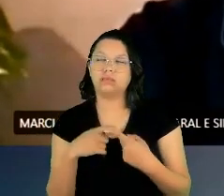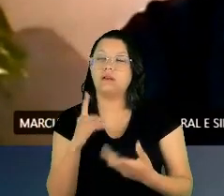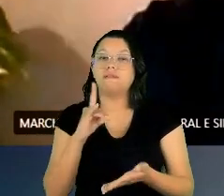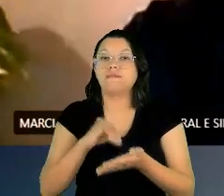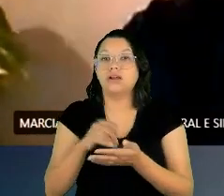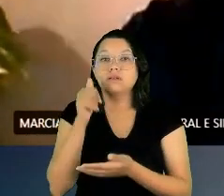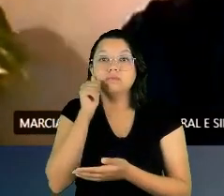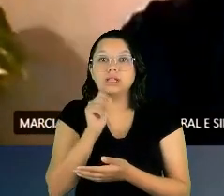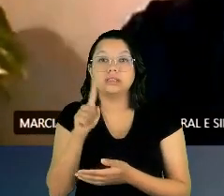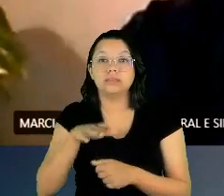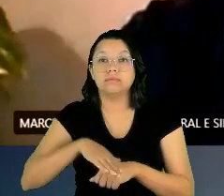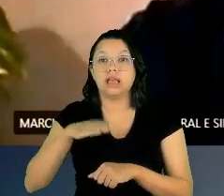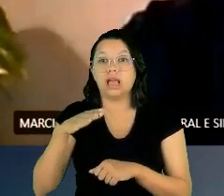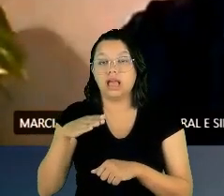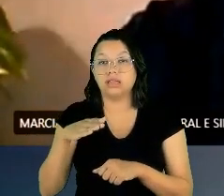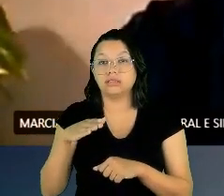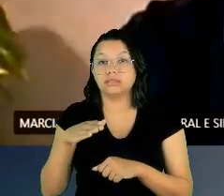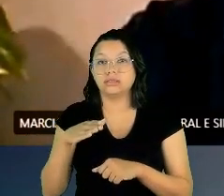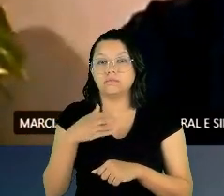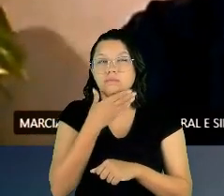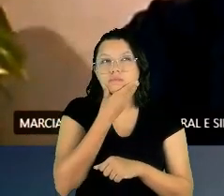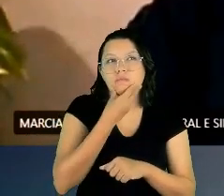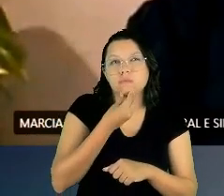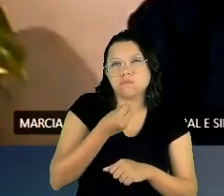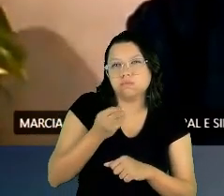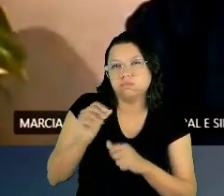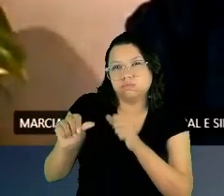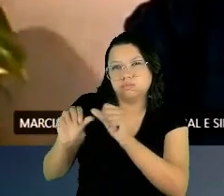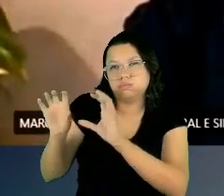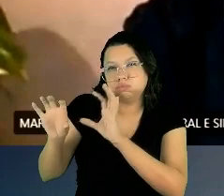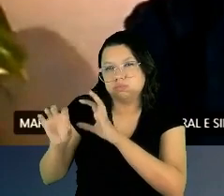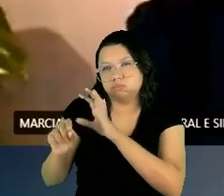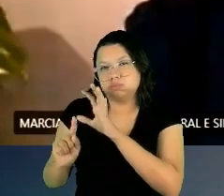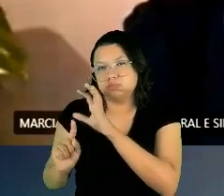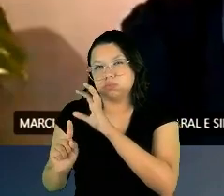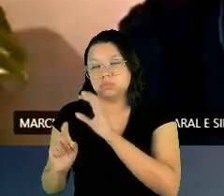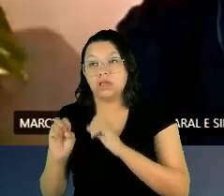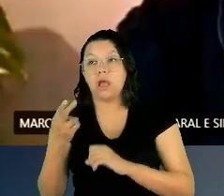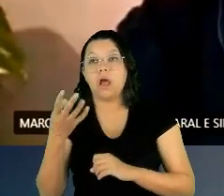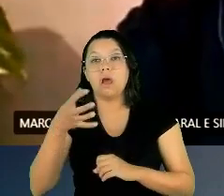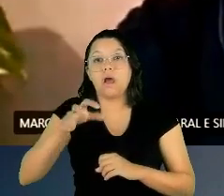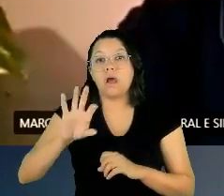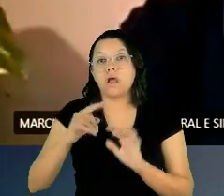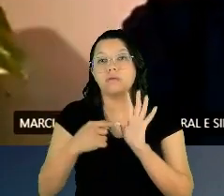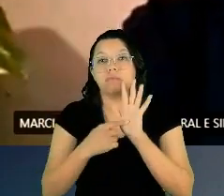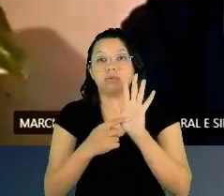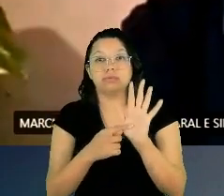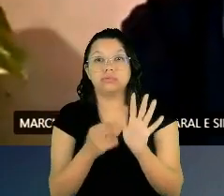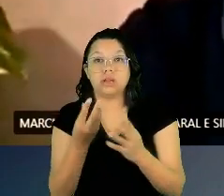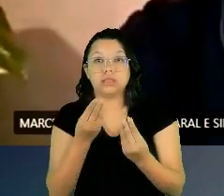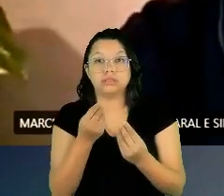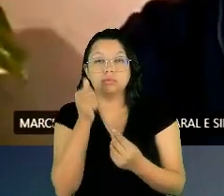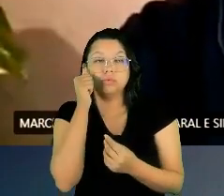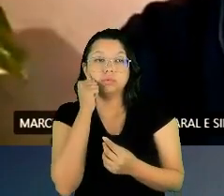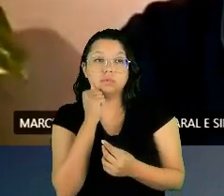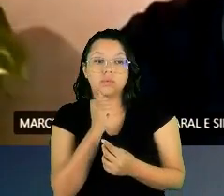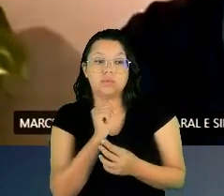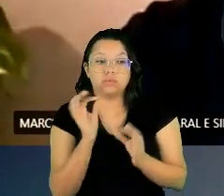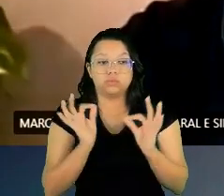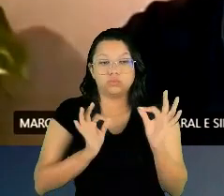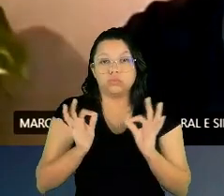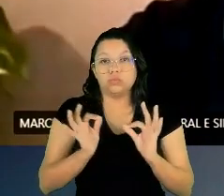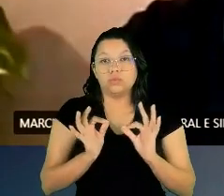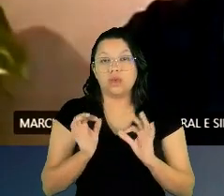determinismo biológico, mas o fato de uma mulher ser mais masculina, ou ela não querer, né, mostrar-se de forma